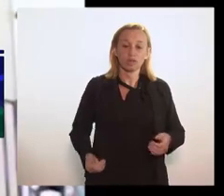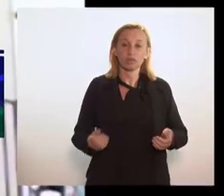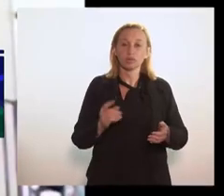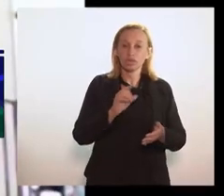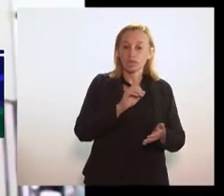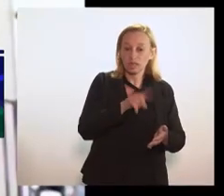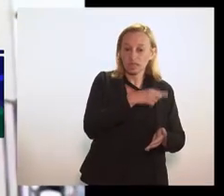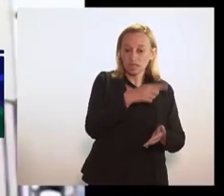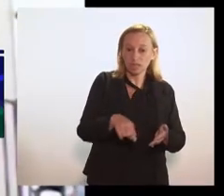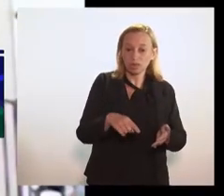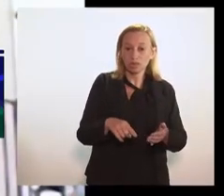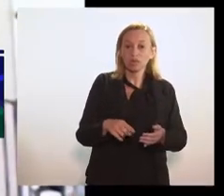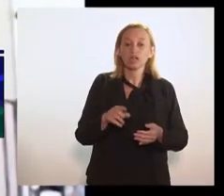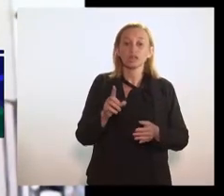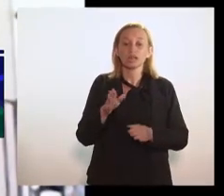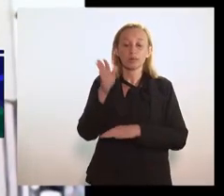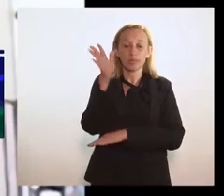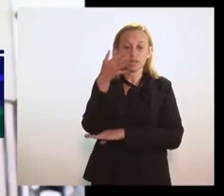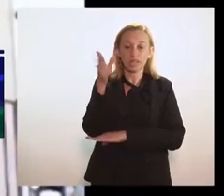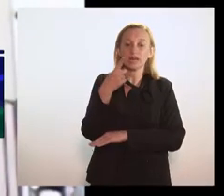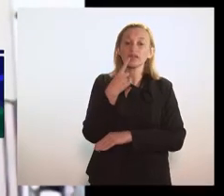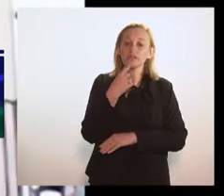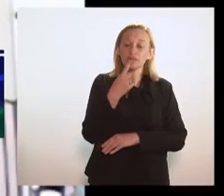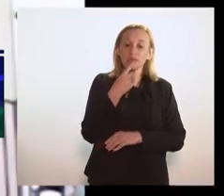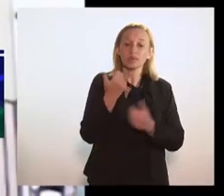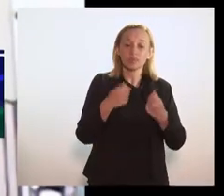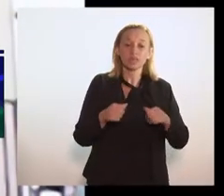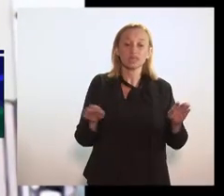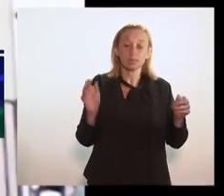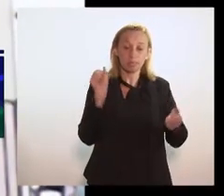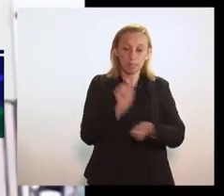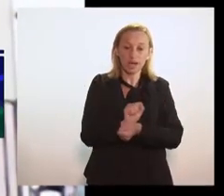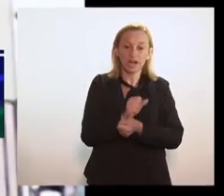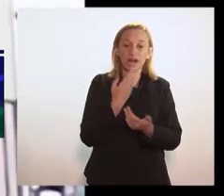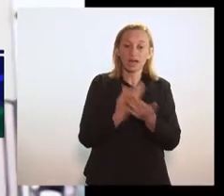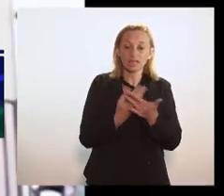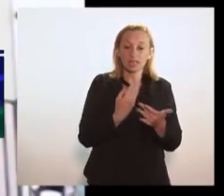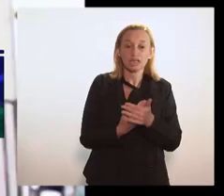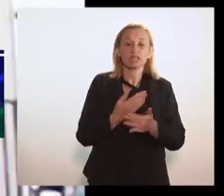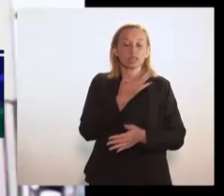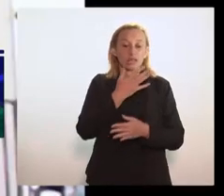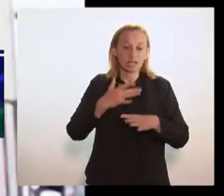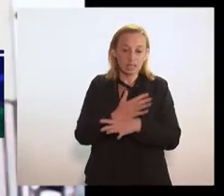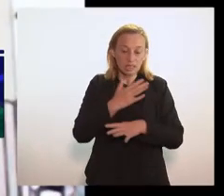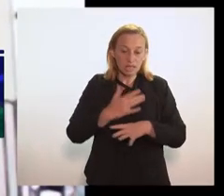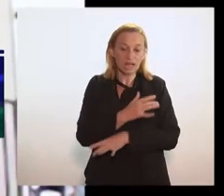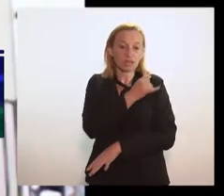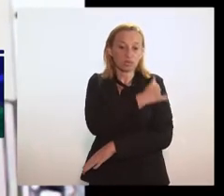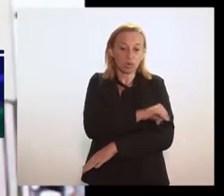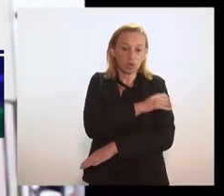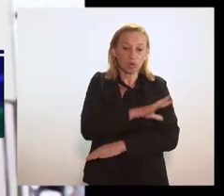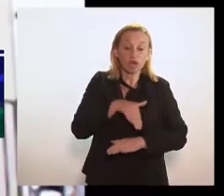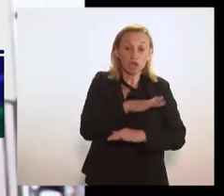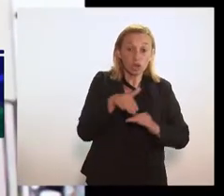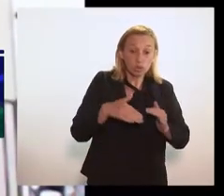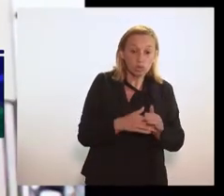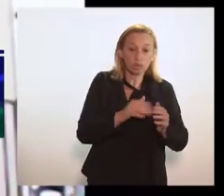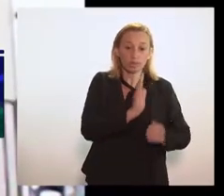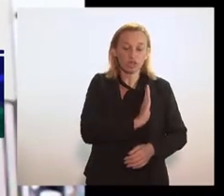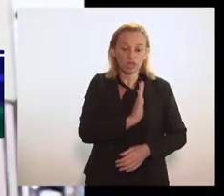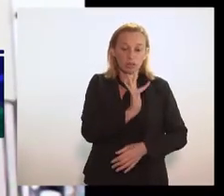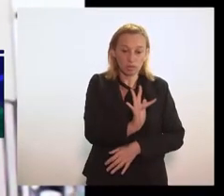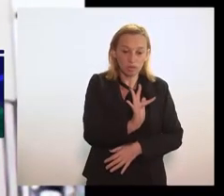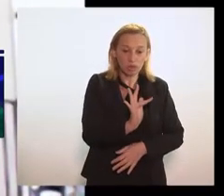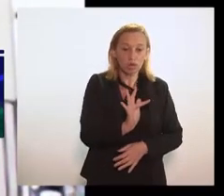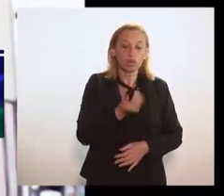na bandeira vermelha tem que suspender as aulas. Então, na cidade do Rio, em toda a Baixada, o índice de ocupação de leitos de